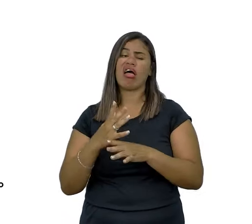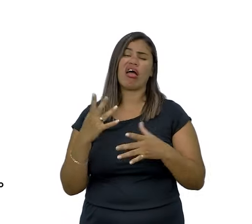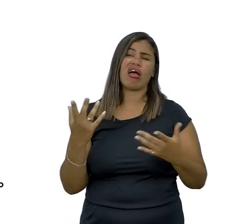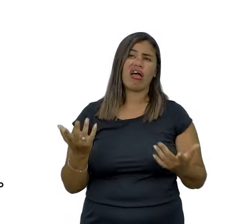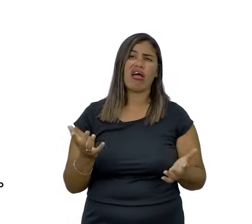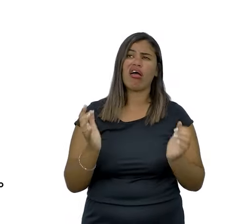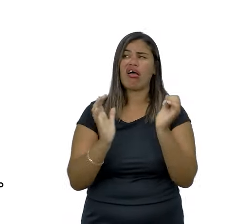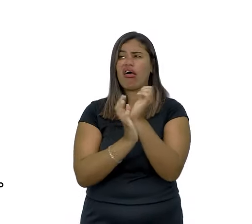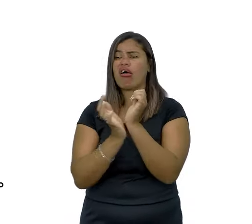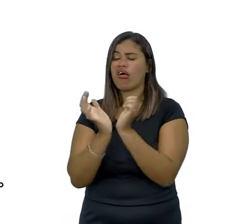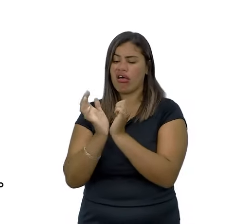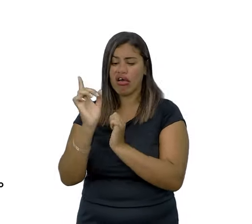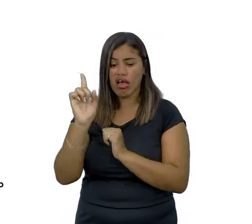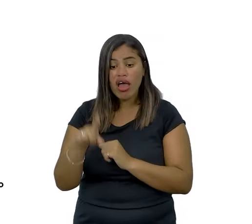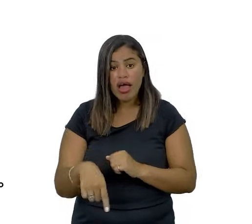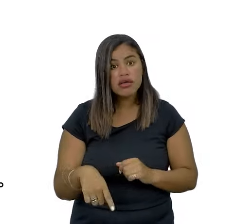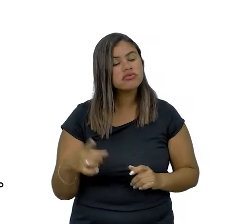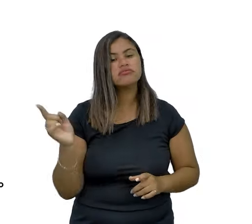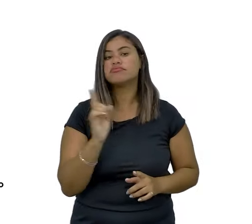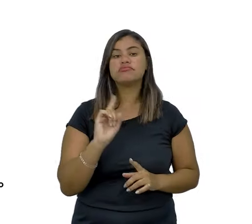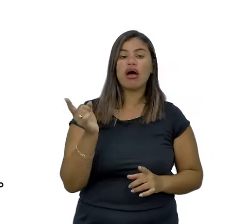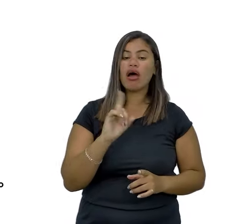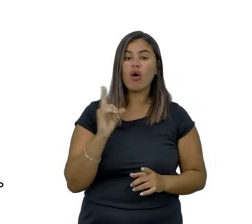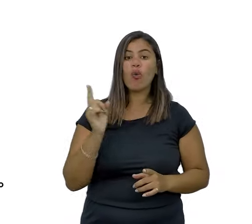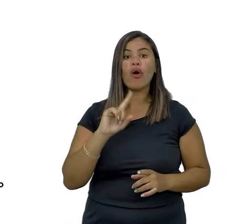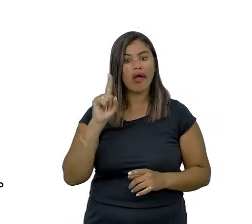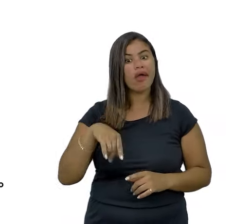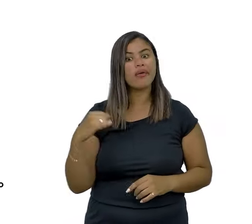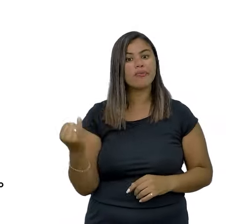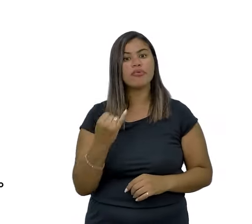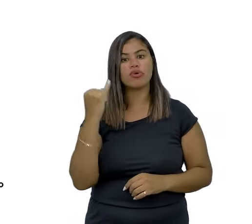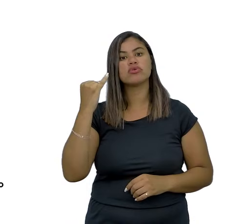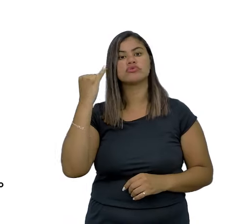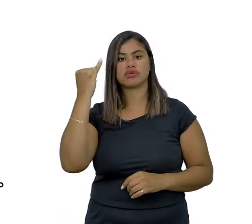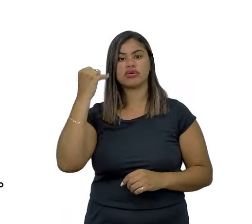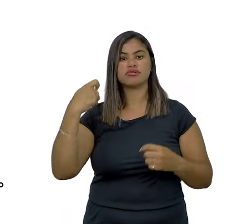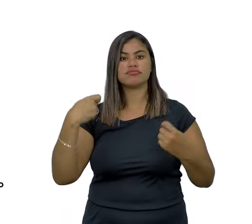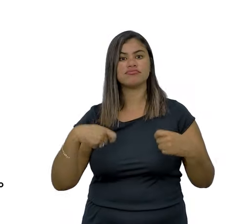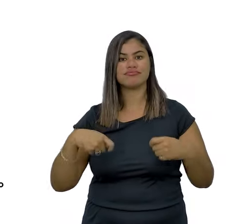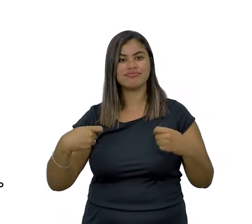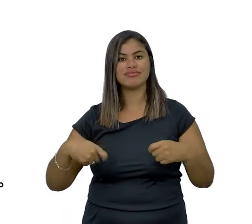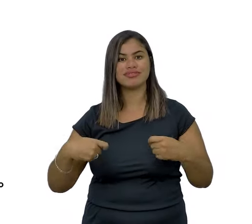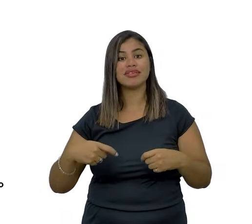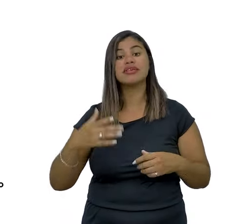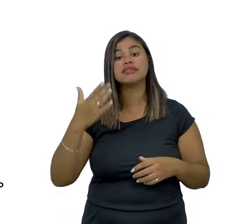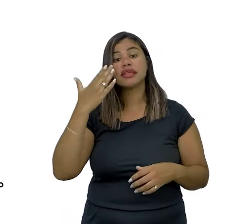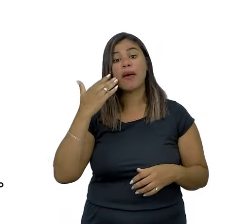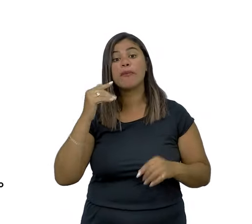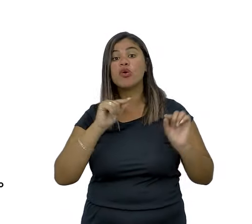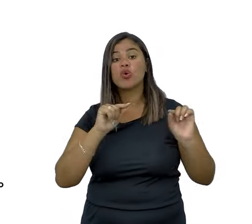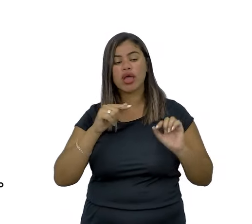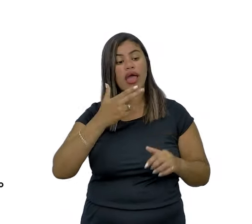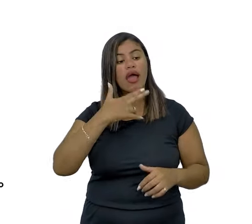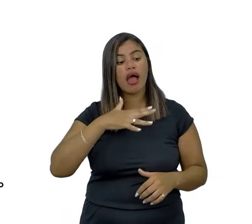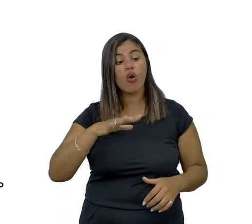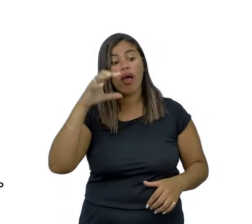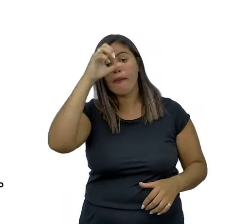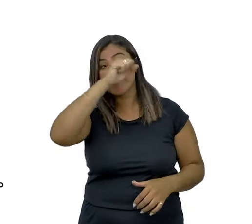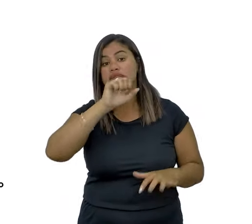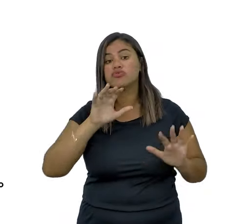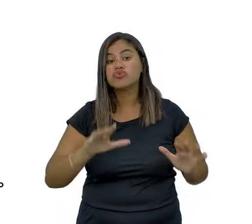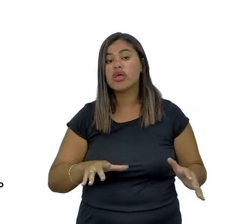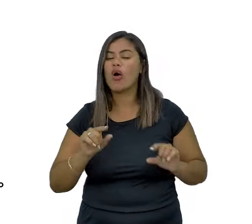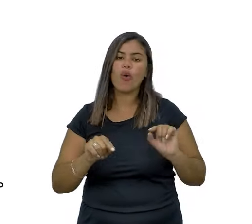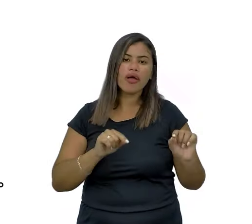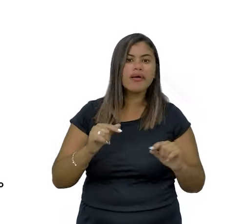é burocrático, né? É algo que é importante e necessário para a gente saber o que as crianças sabem. E aí, a